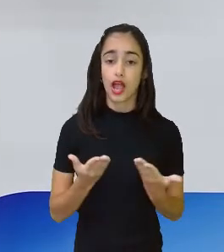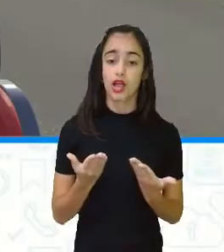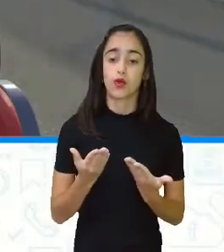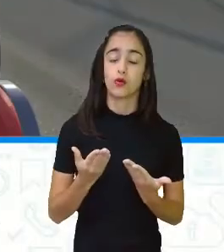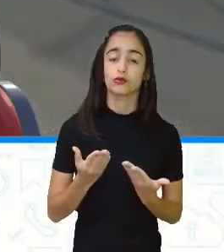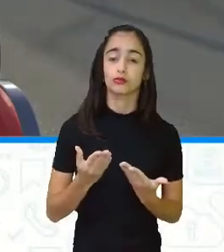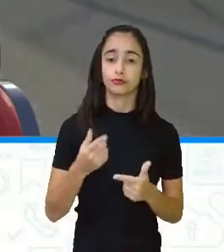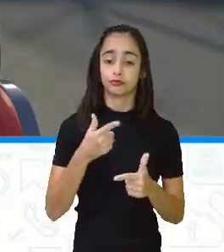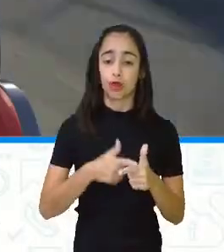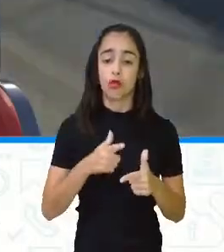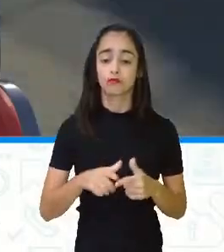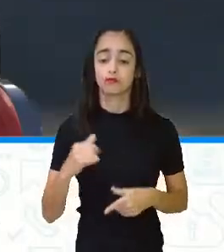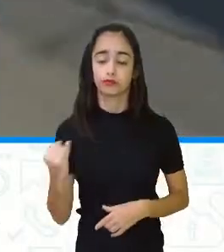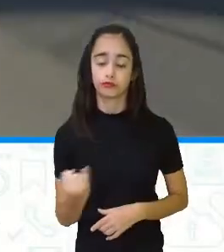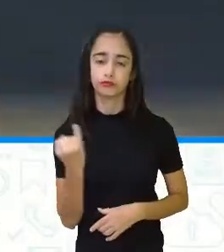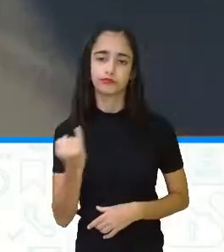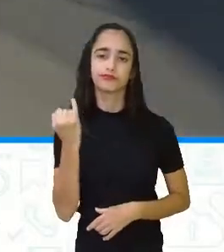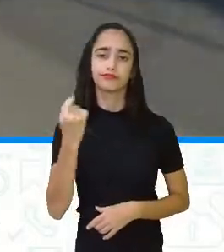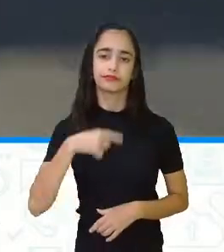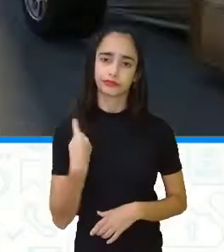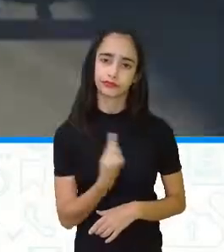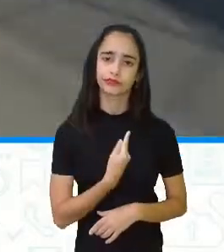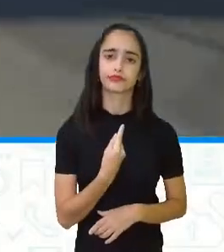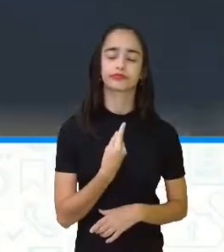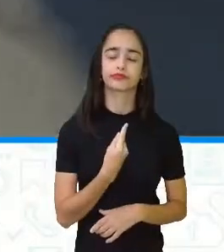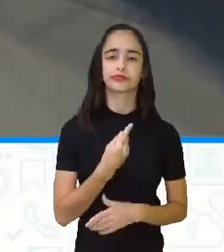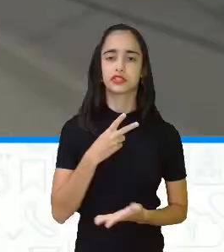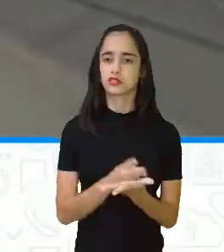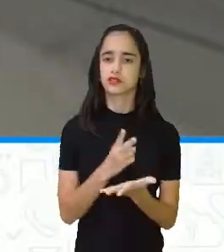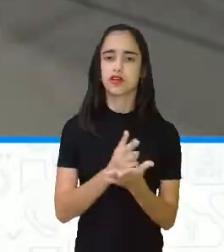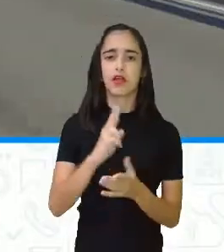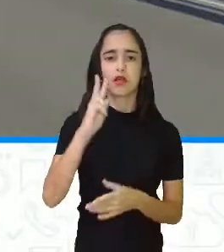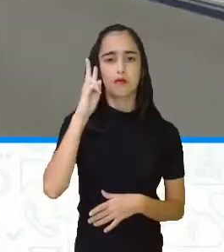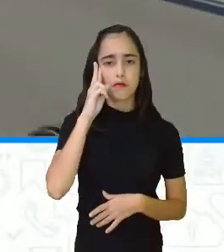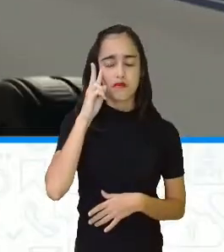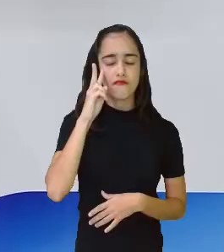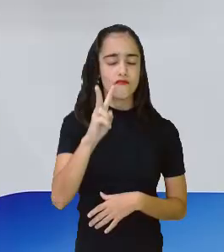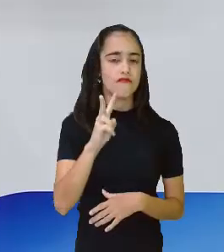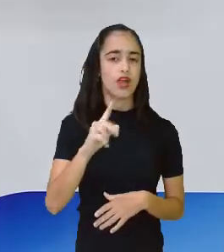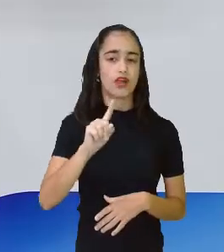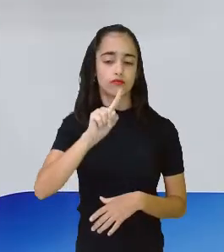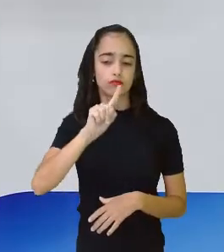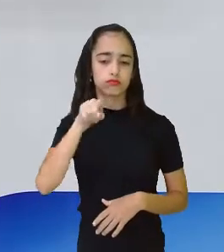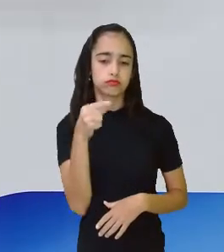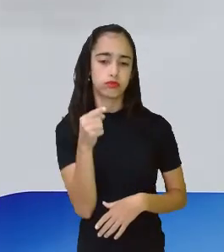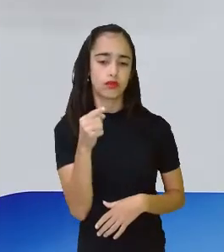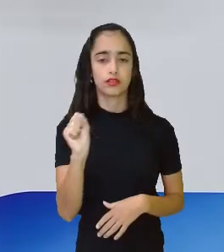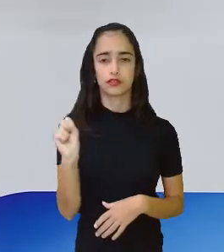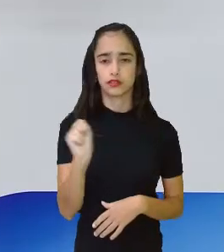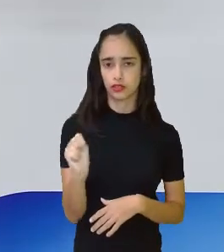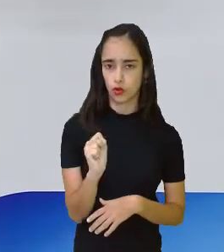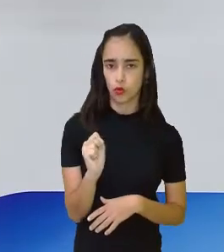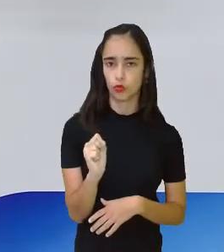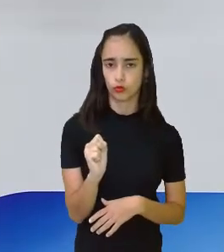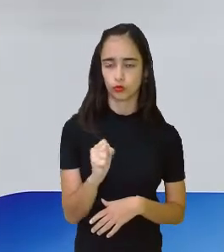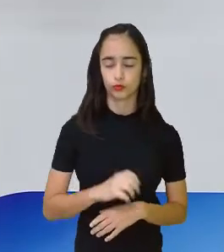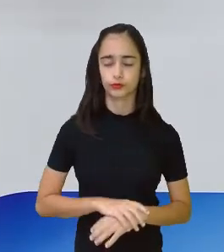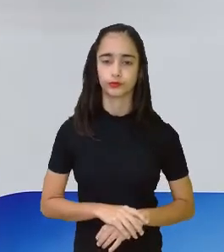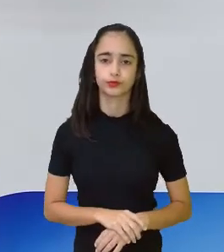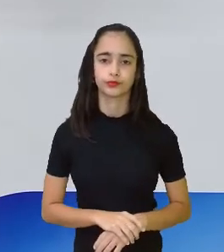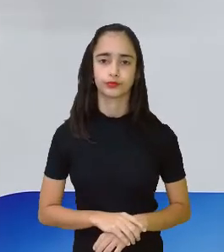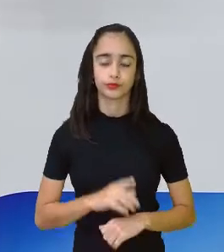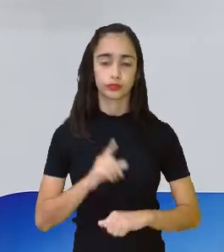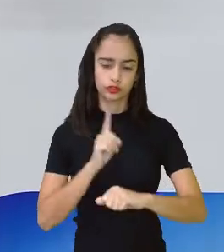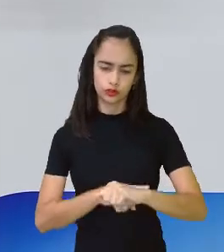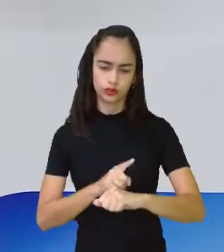importantíssima, onde a gente vê os decimais, décimo de segundo, centésimo de segundo, milésimo de segundo,